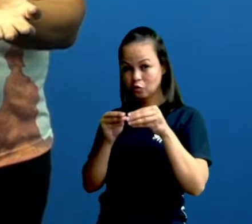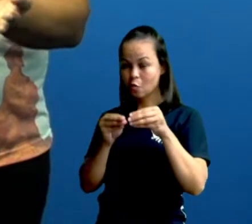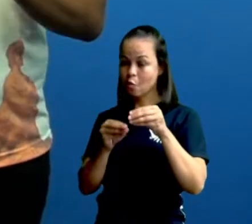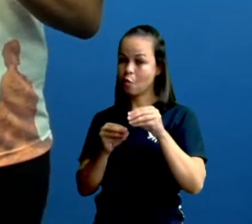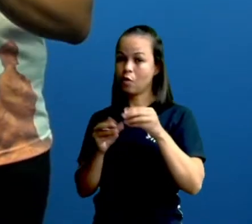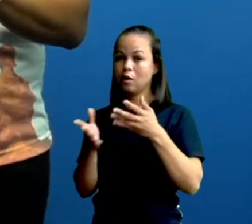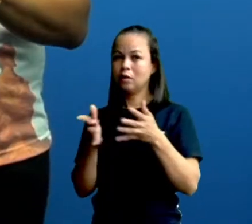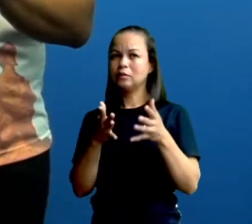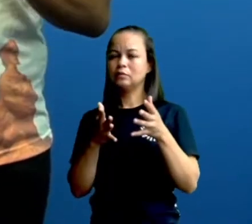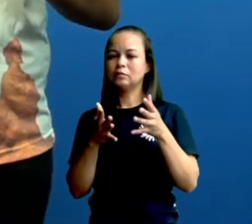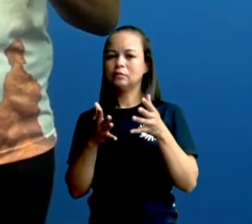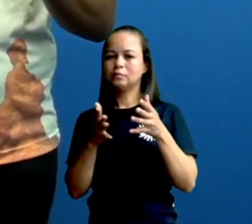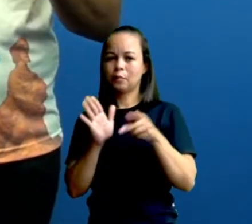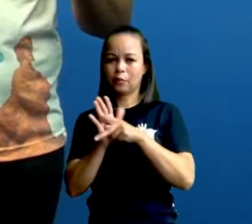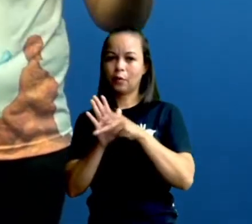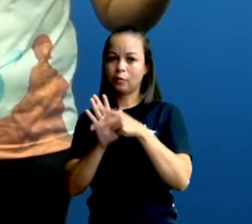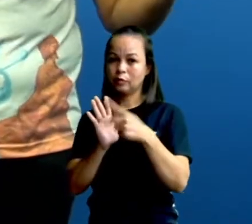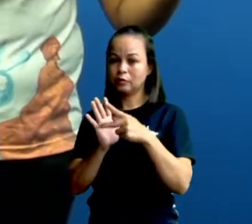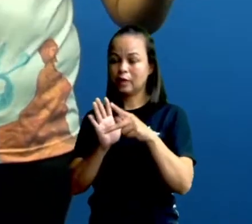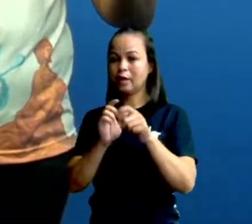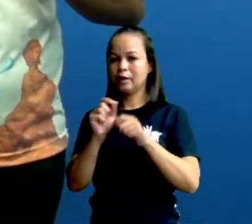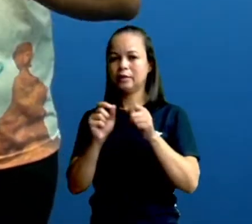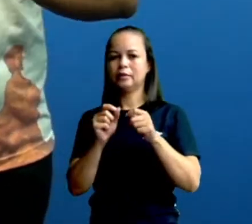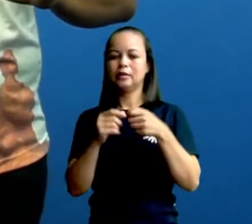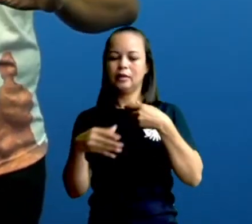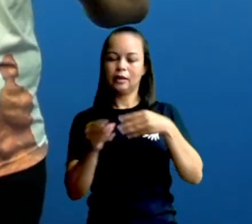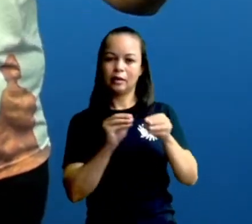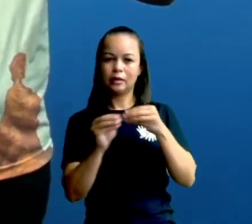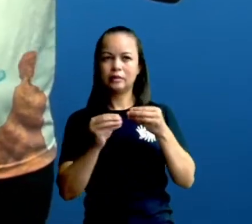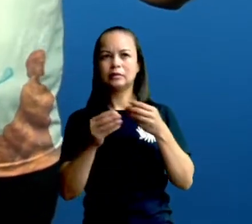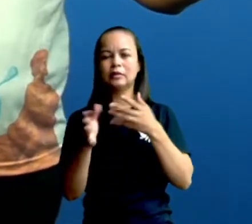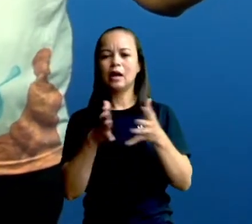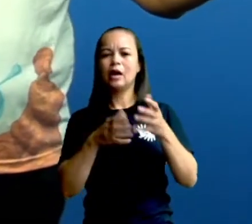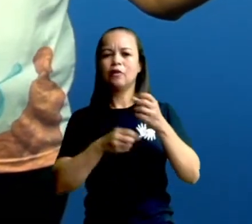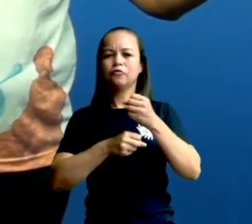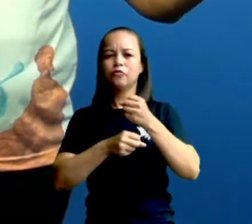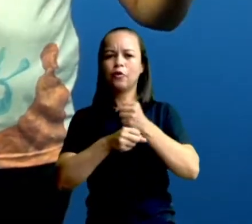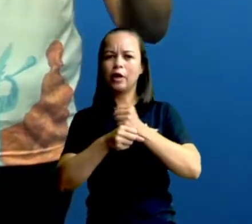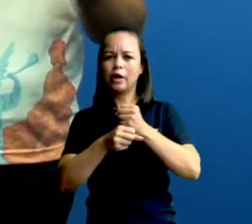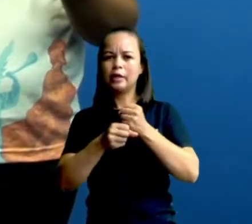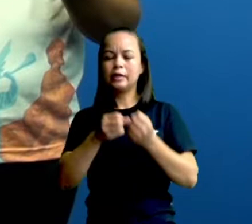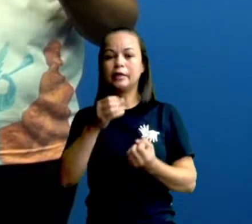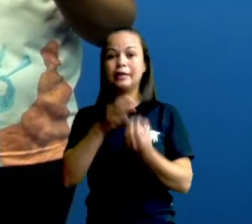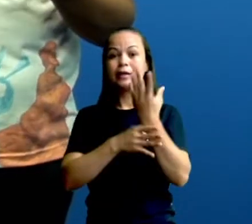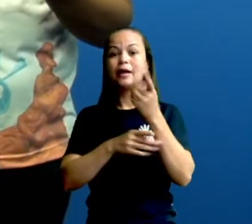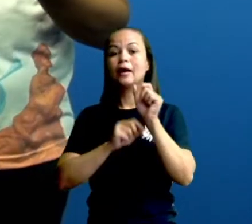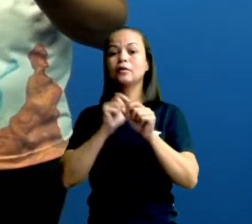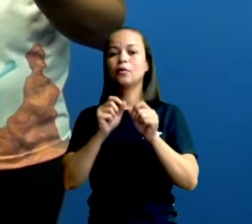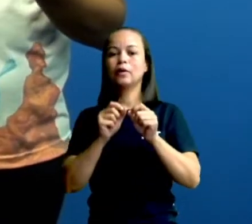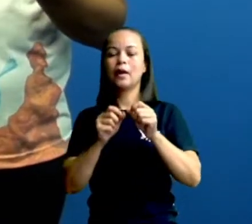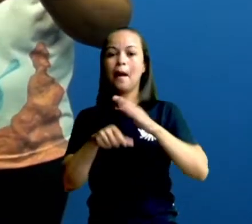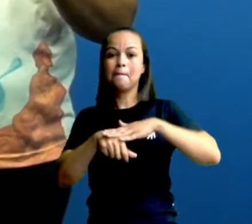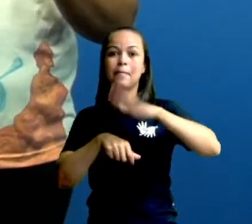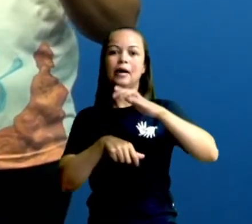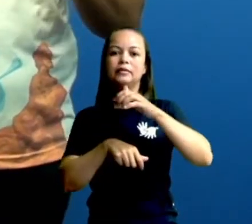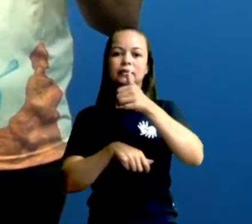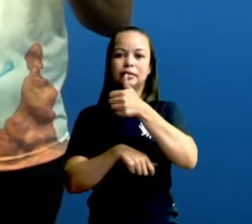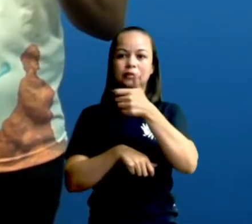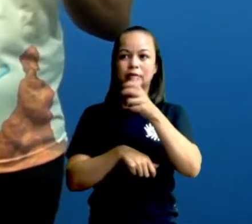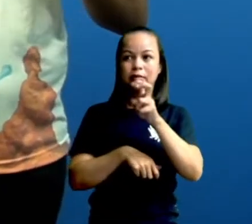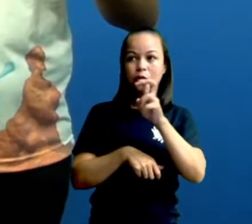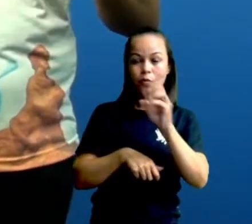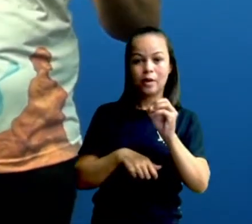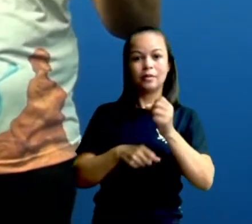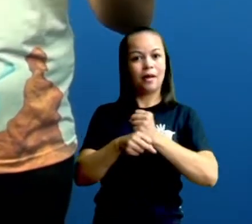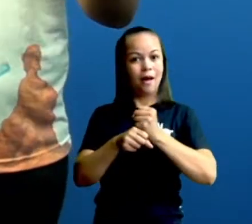dito. Lembrando a vocês, historicamente o plástico foi criado mais ou menos há 150 anos. Então, historicamente, não preciso lembrar